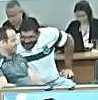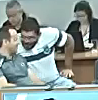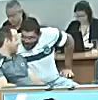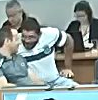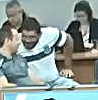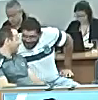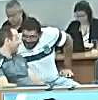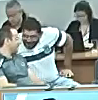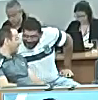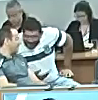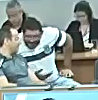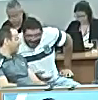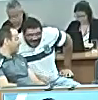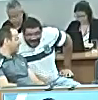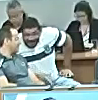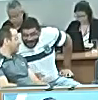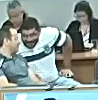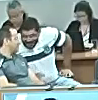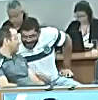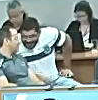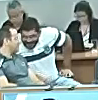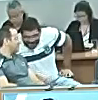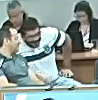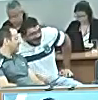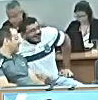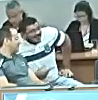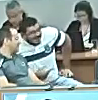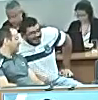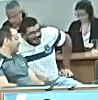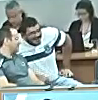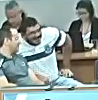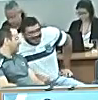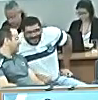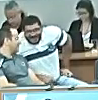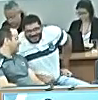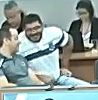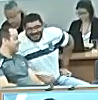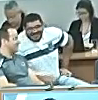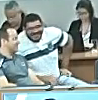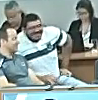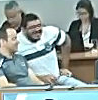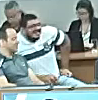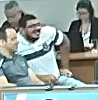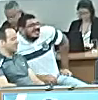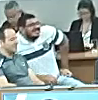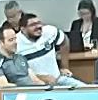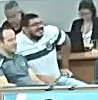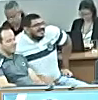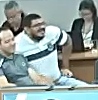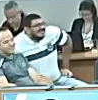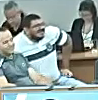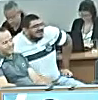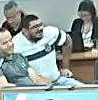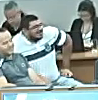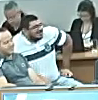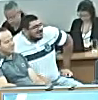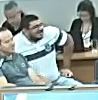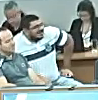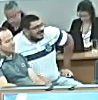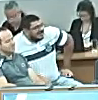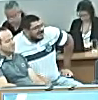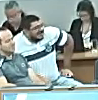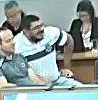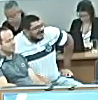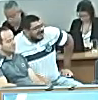lá no governo de minas também para essa escuta que vai ser um momento também muito rico como foi aqui então obrigado a isso há